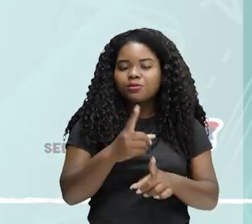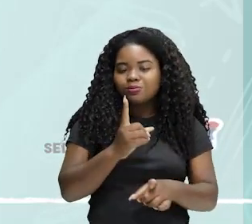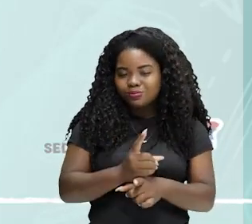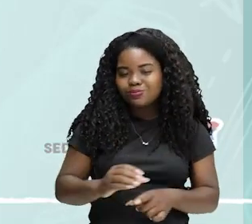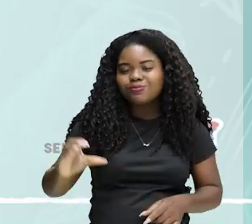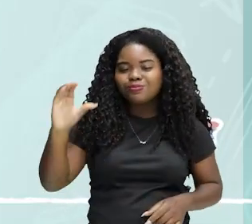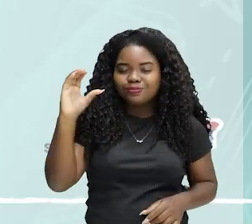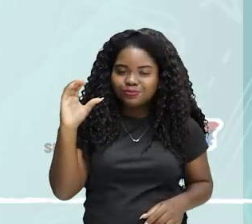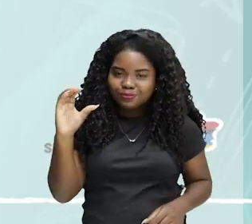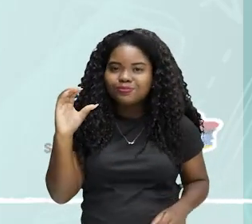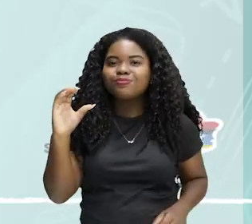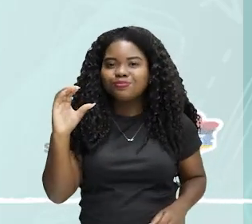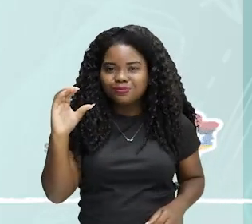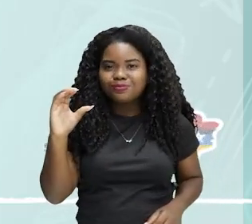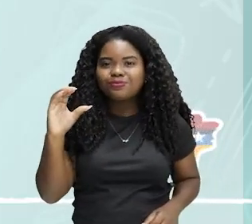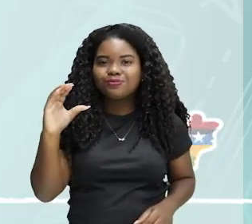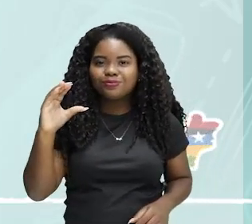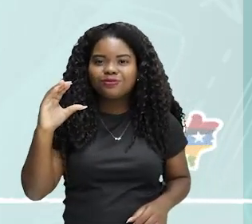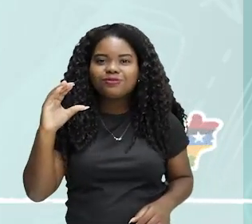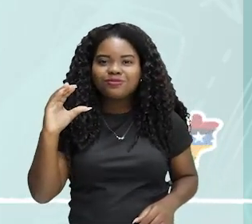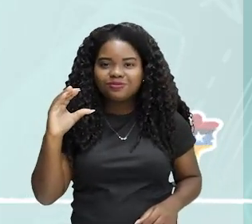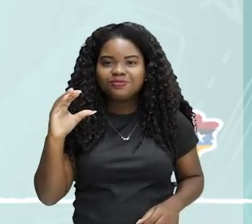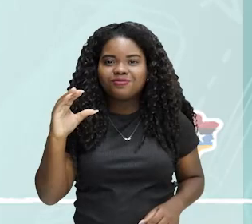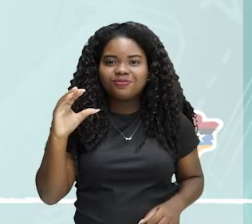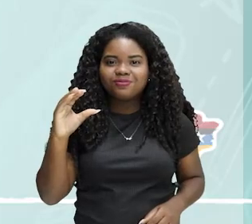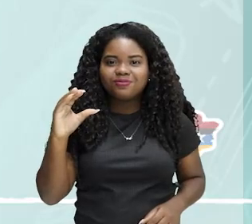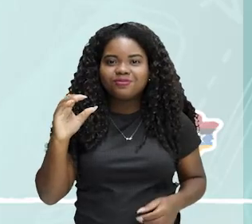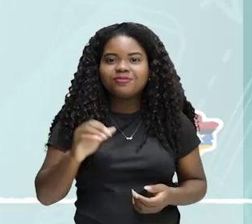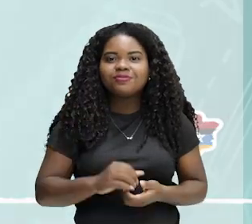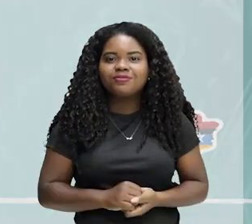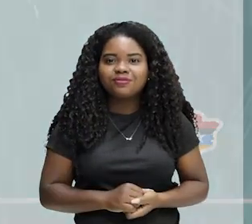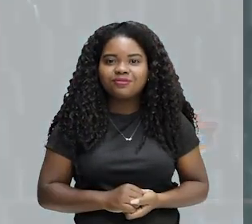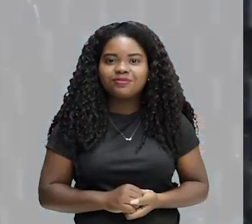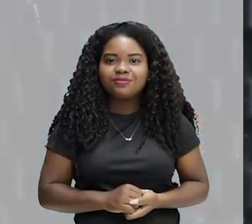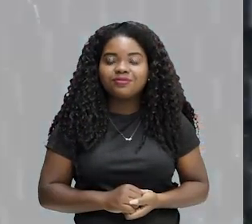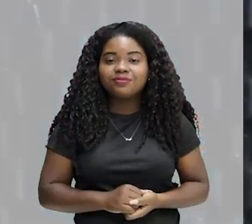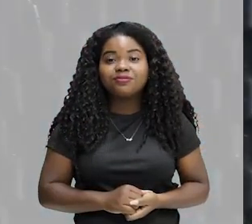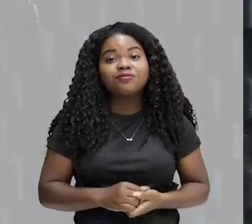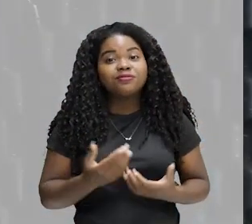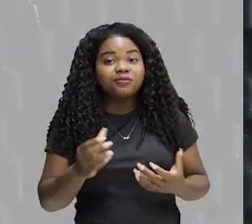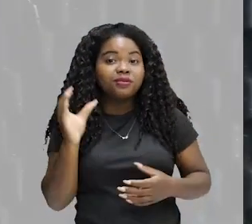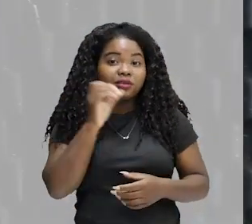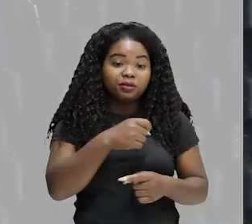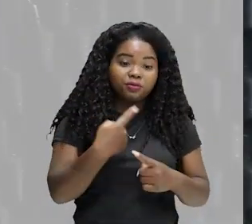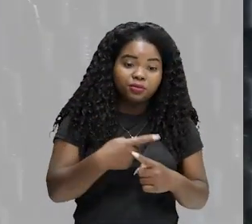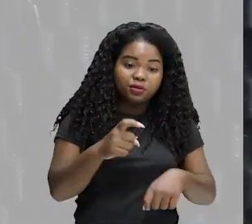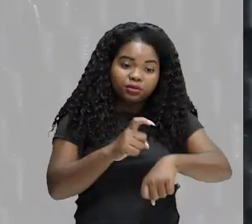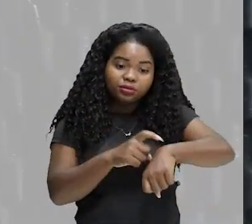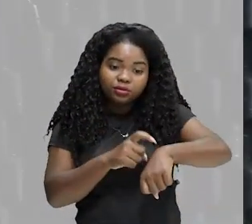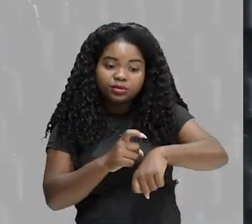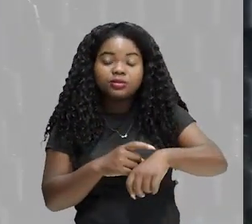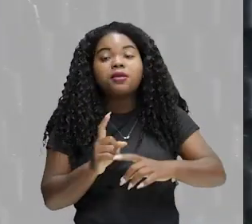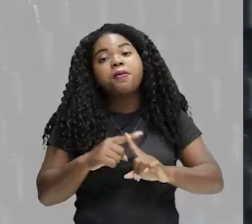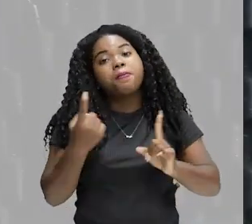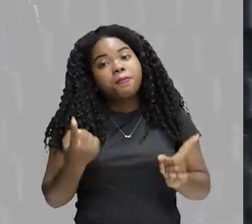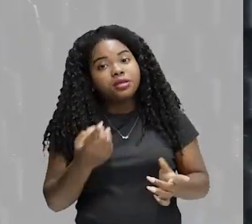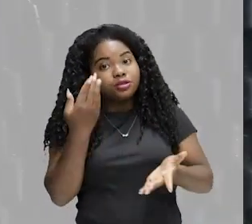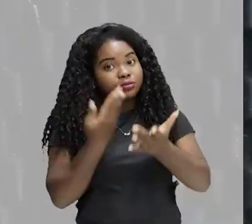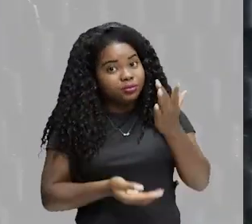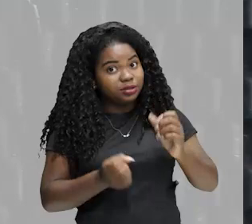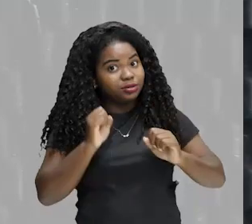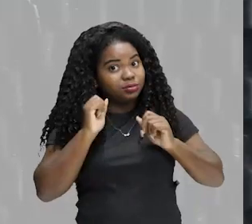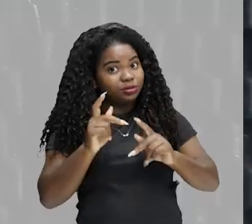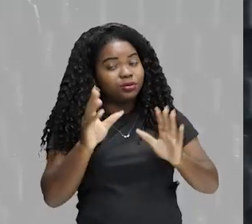nosso gabarito. Tá bom, gente? Então, o nosso gabarito é a letra C. Foi um pouquinho mais acelerado por conta do nosso tempo, mas não perdemos